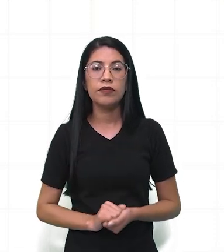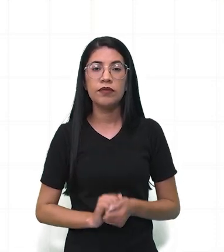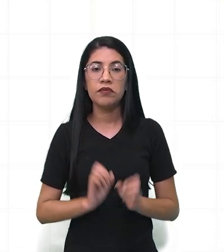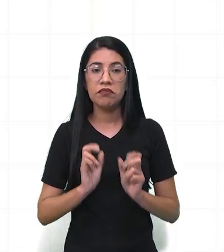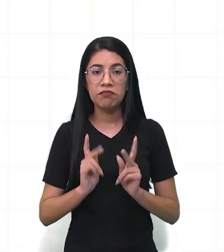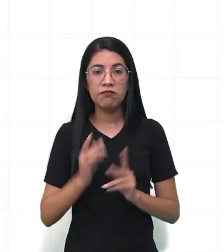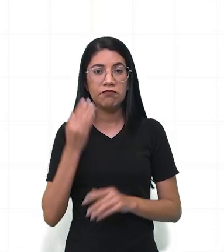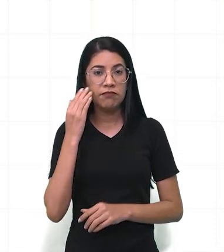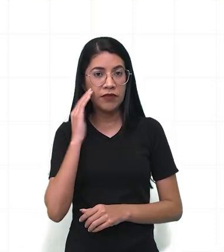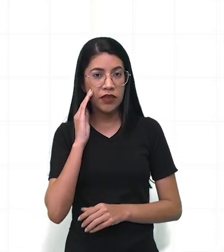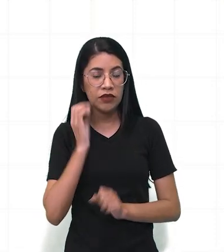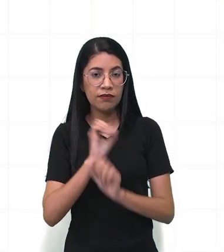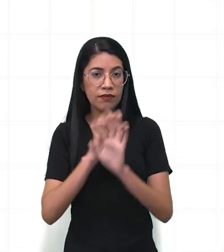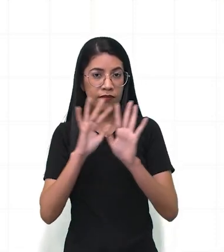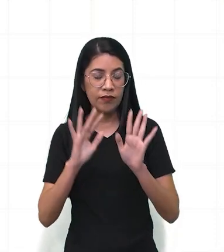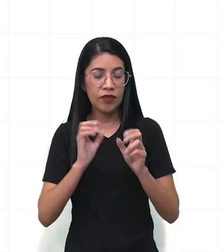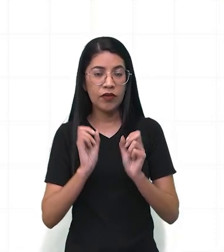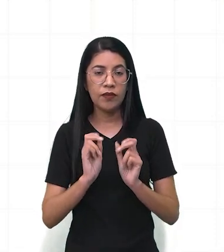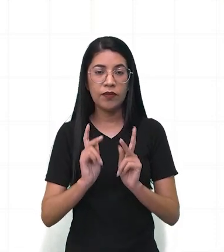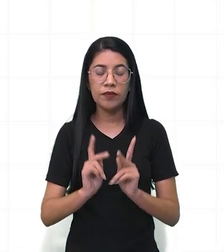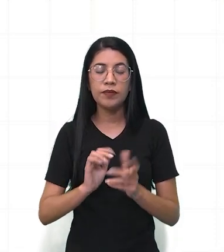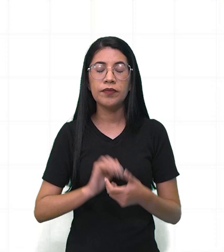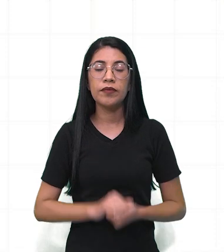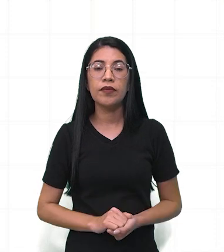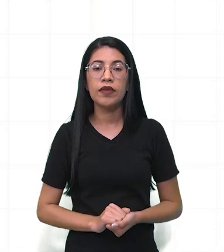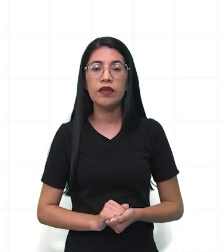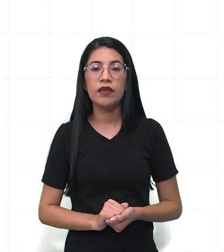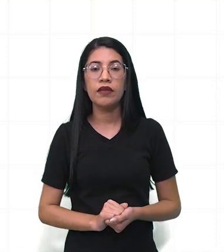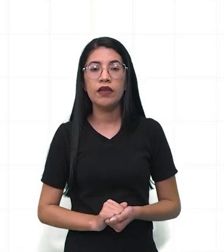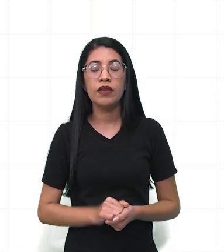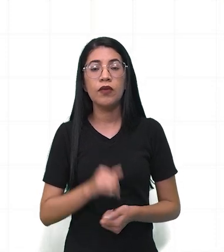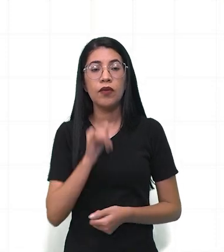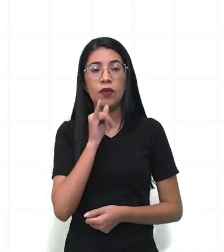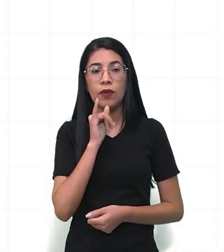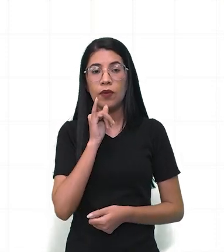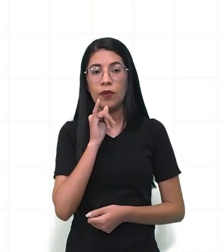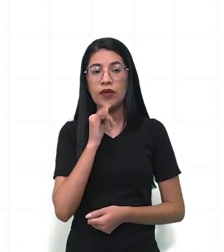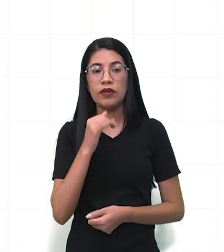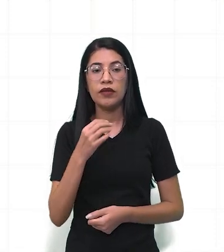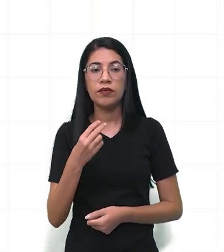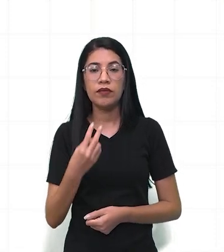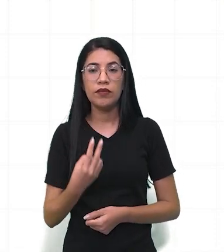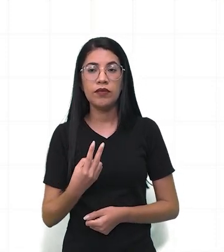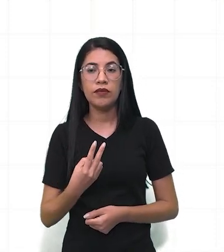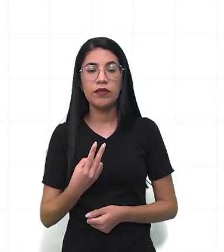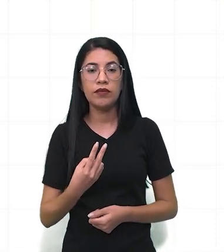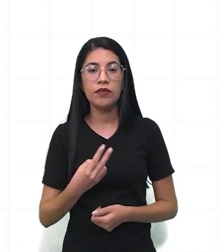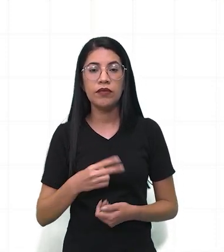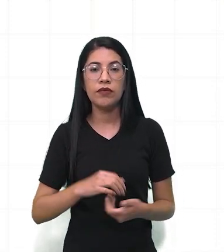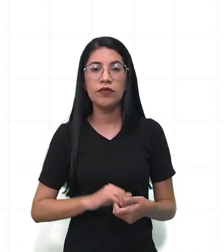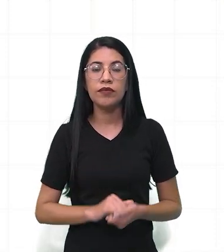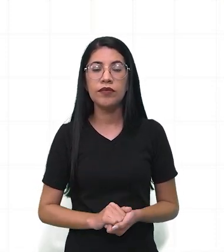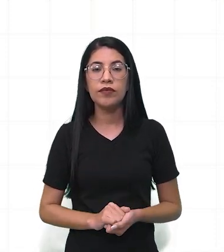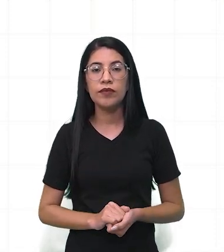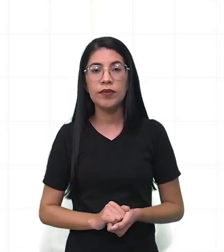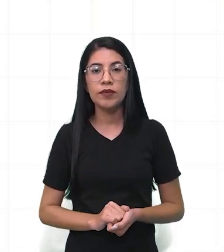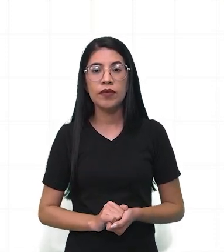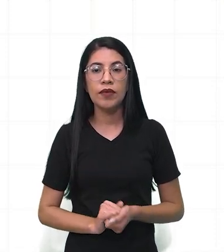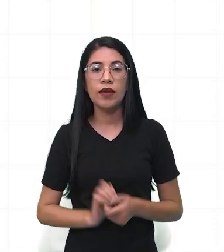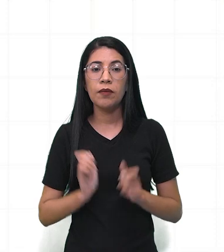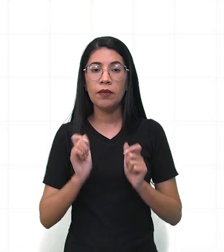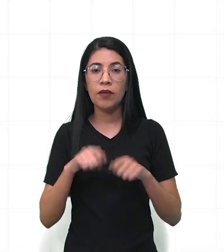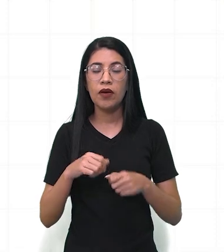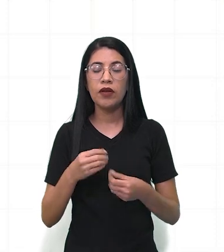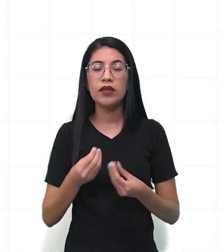gente? Então, esse foi o nosso exemplo de número 2, tá? Para que a gente pudesse